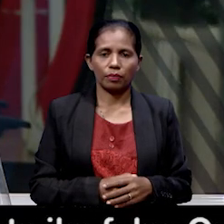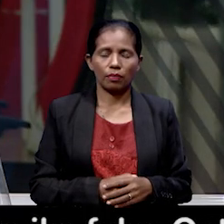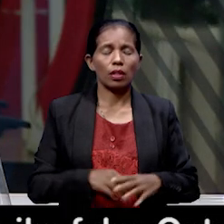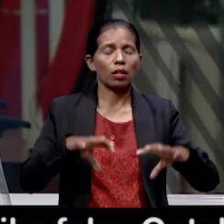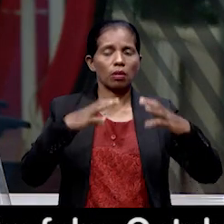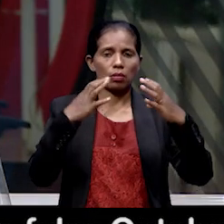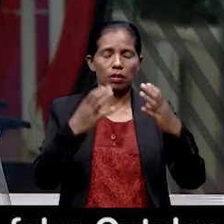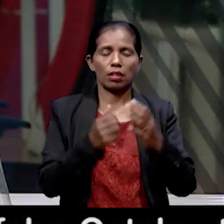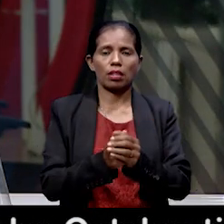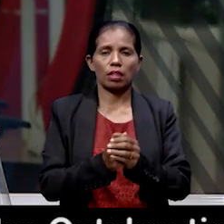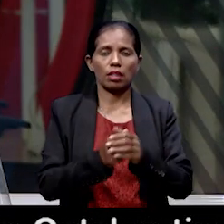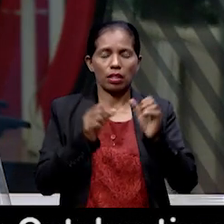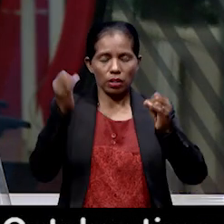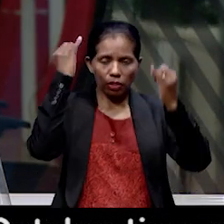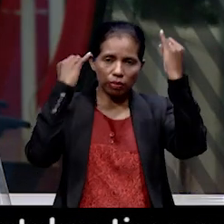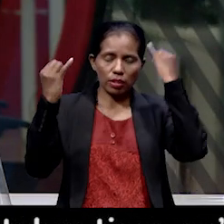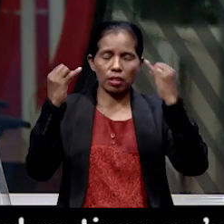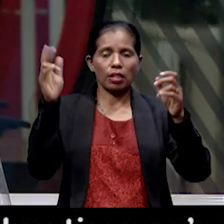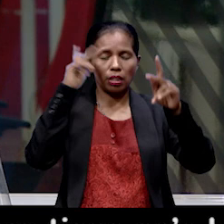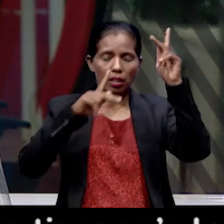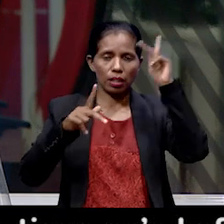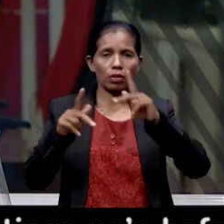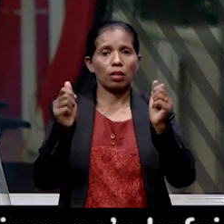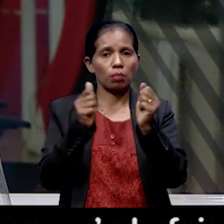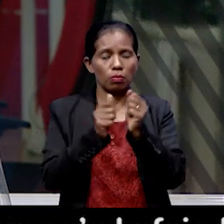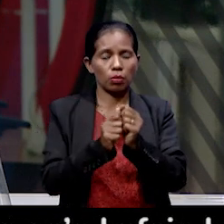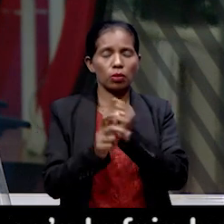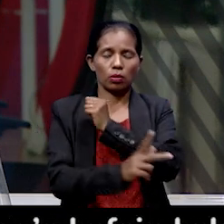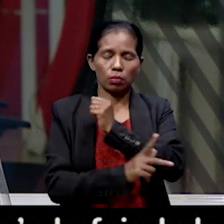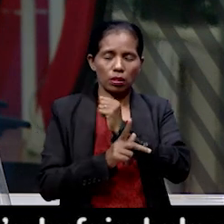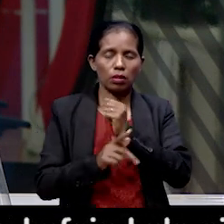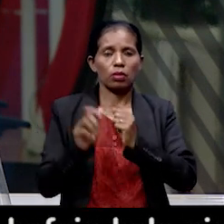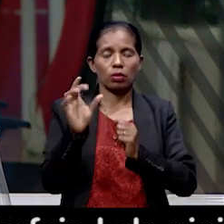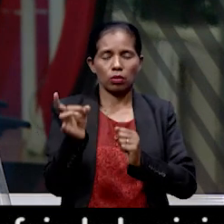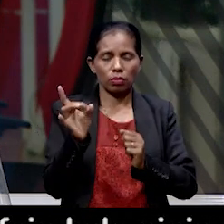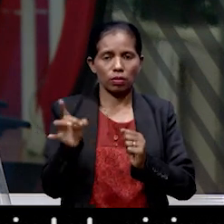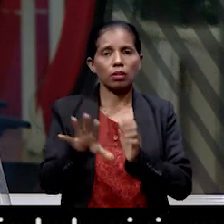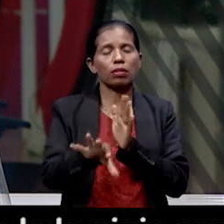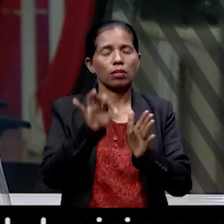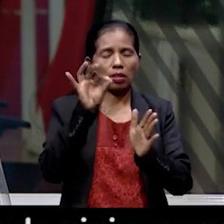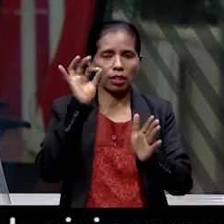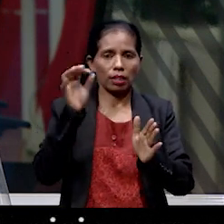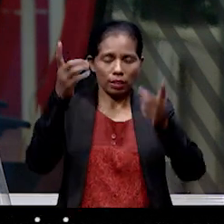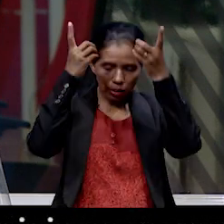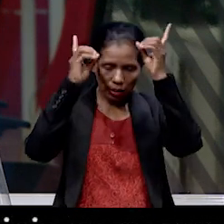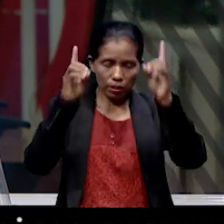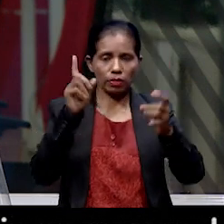Comissão Anticorrupção consegue investiga caso corrupção retornou no retang decisão final e tribunal.